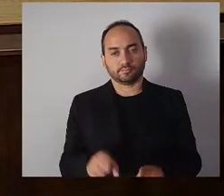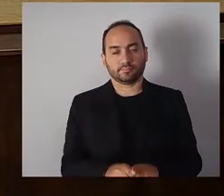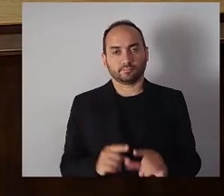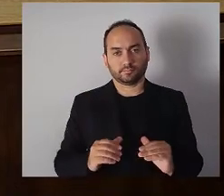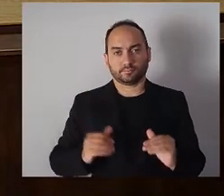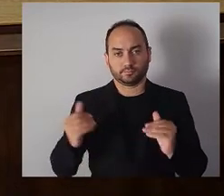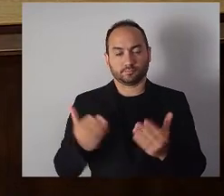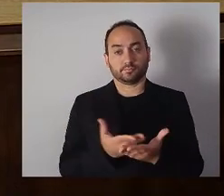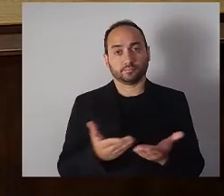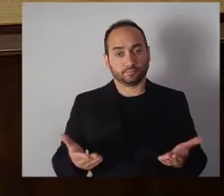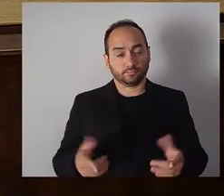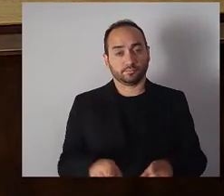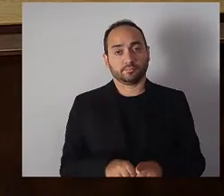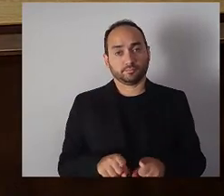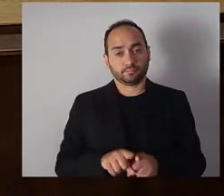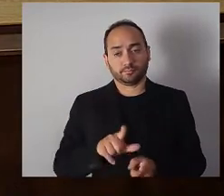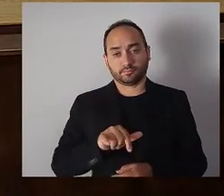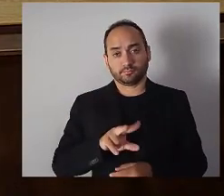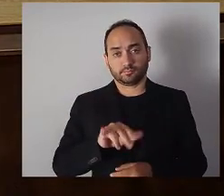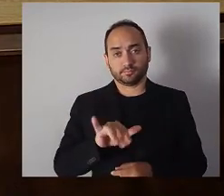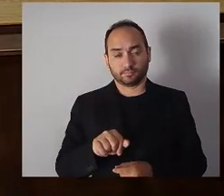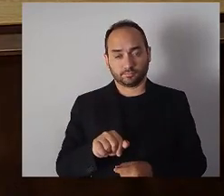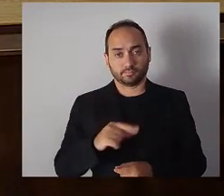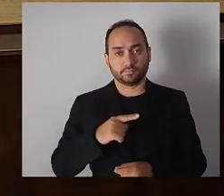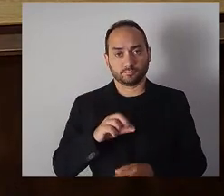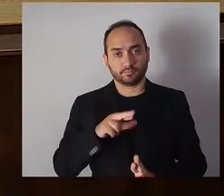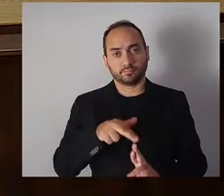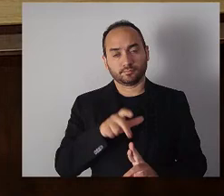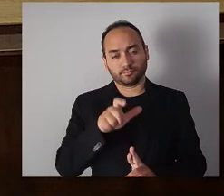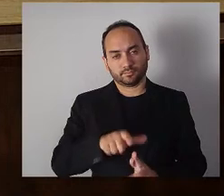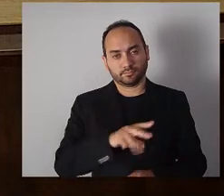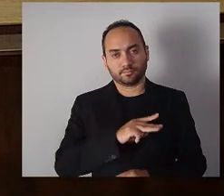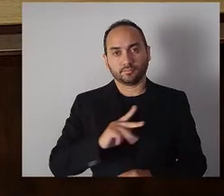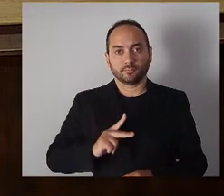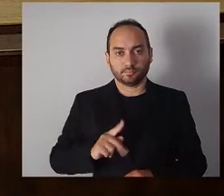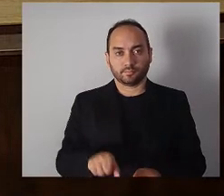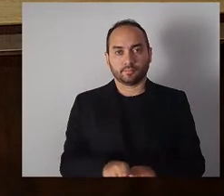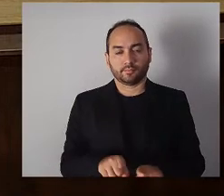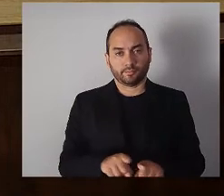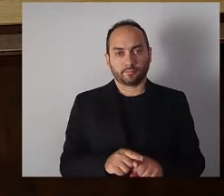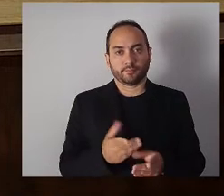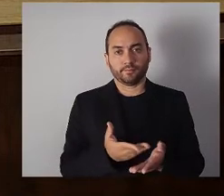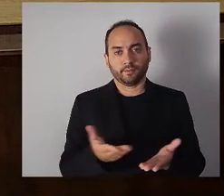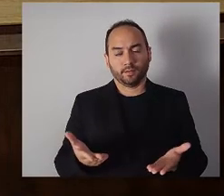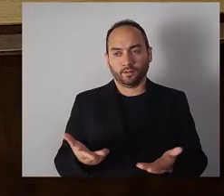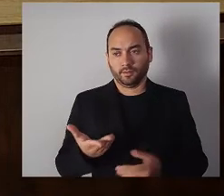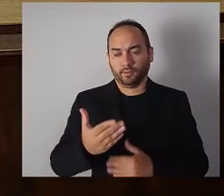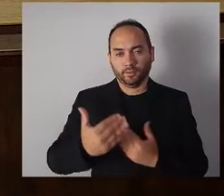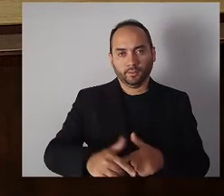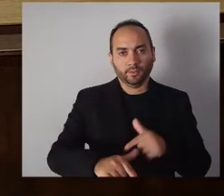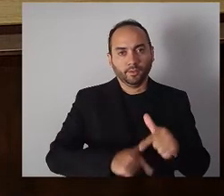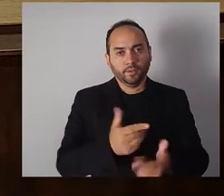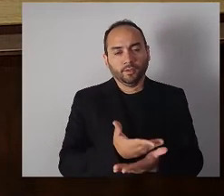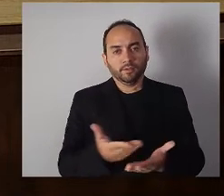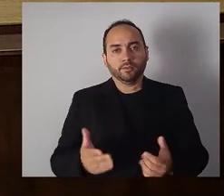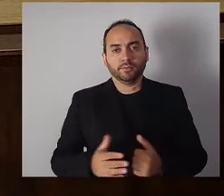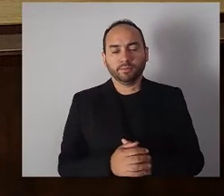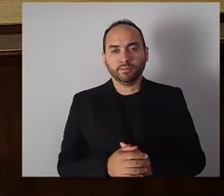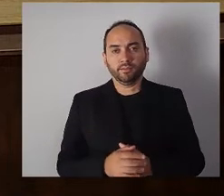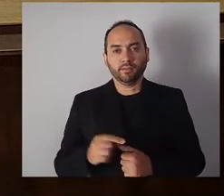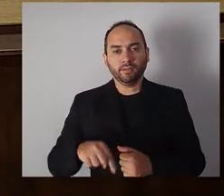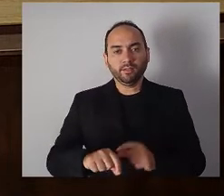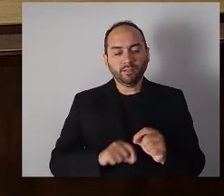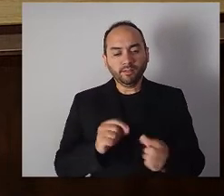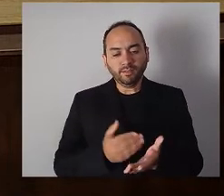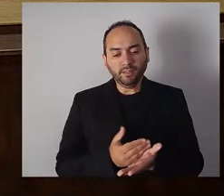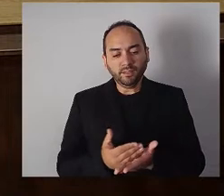autoridades. Cumprimento também a doutora Lívia, representante do Ministério Público Eleitoral, demais colegas servidores. Senhor presidente,